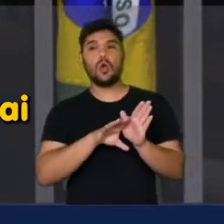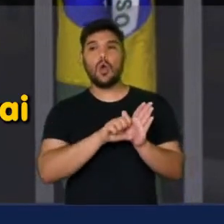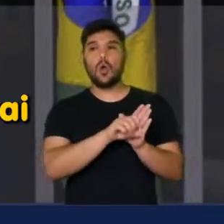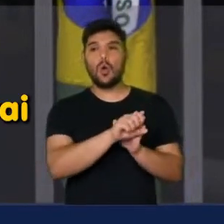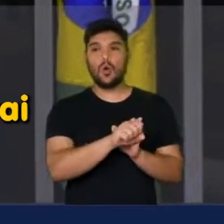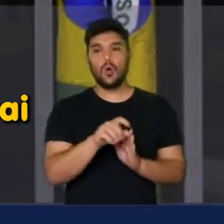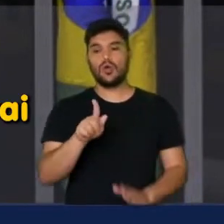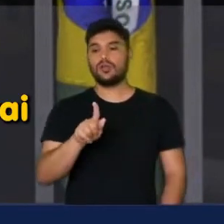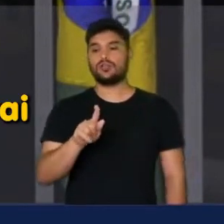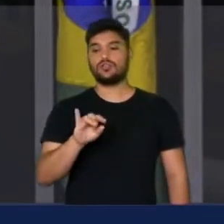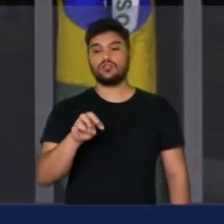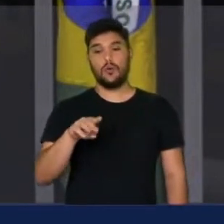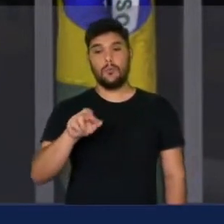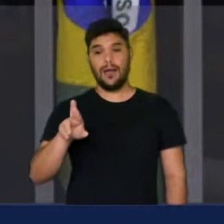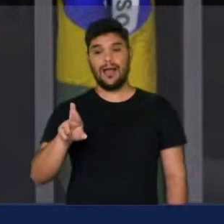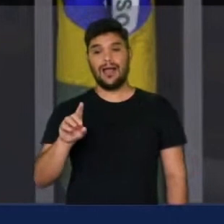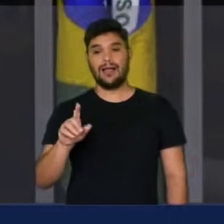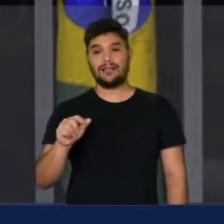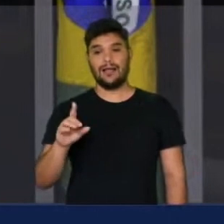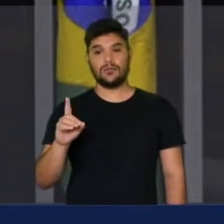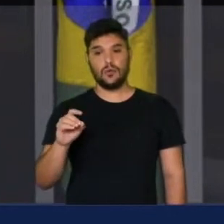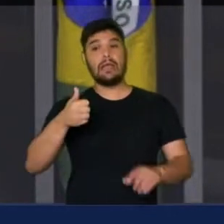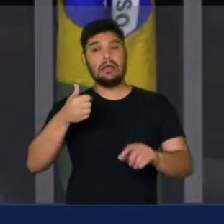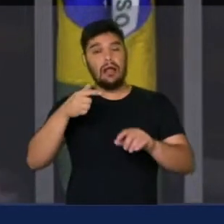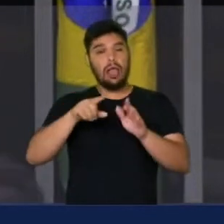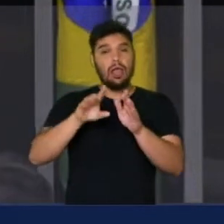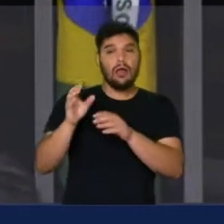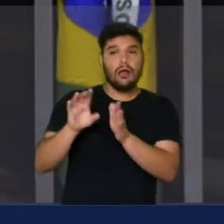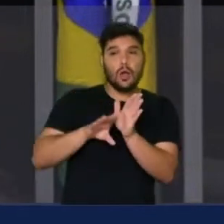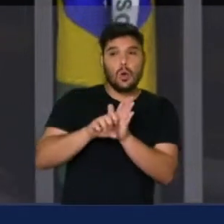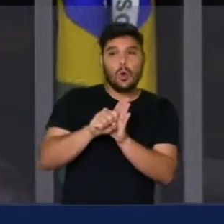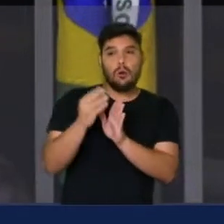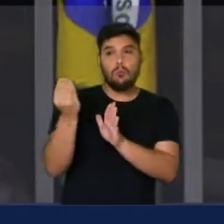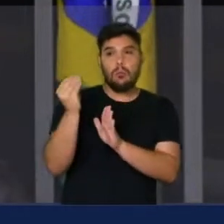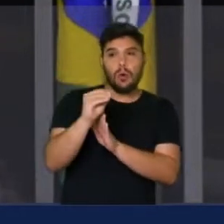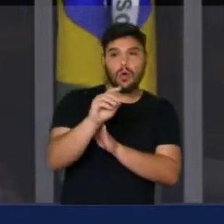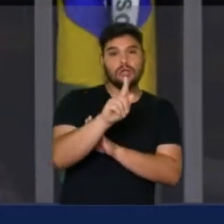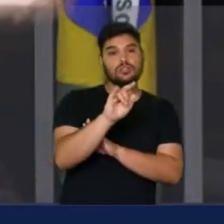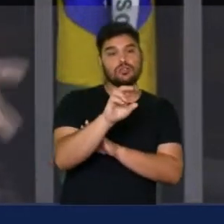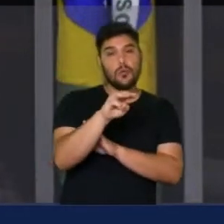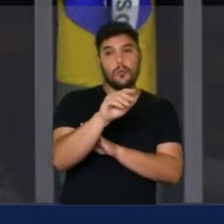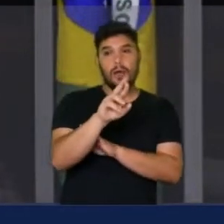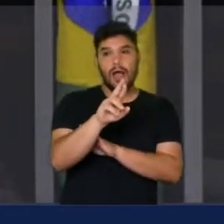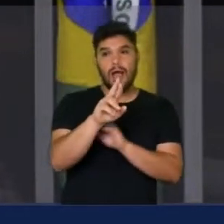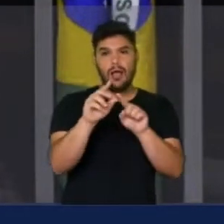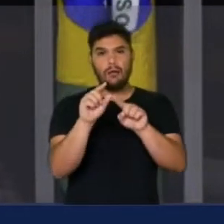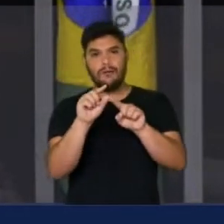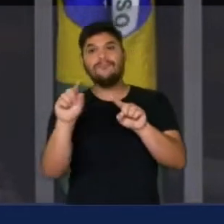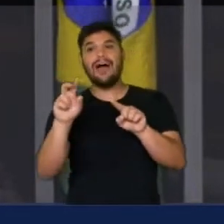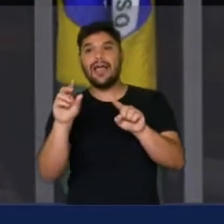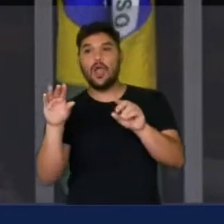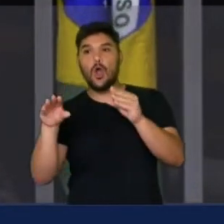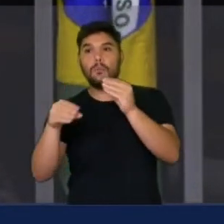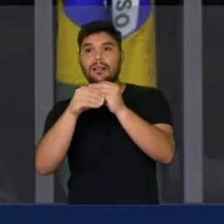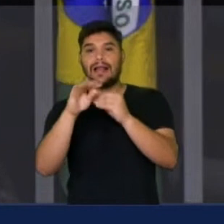que o Google vai autocompletar. A primeira autocompletação que é PCC. Tá lá, no Google.